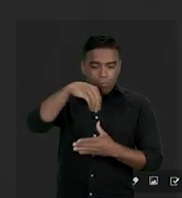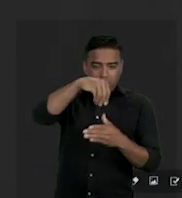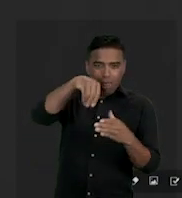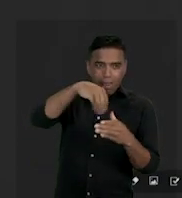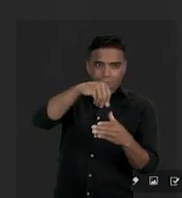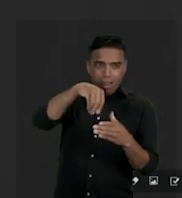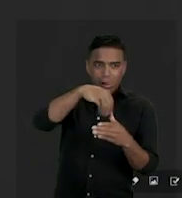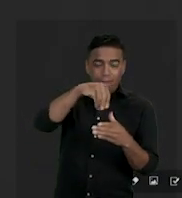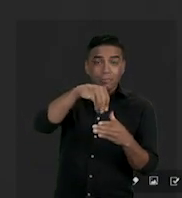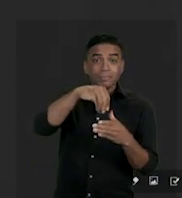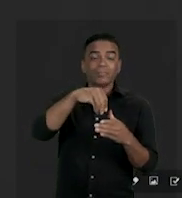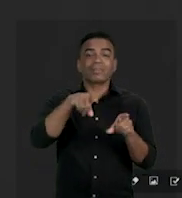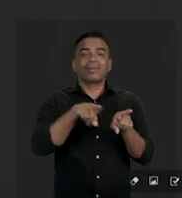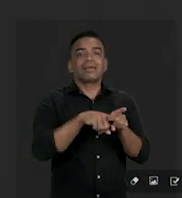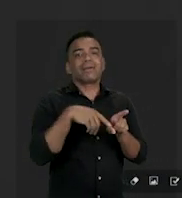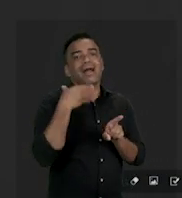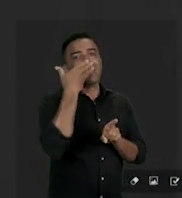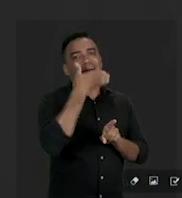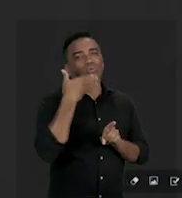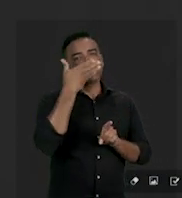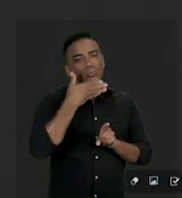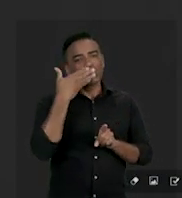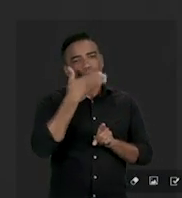eu tenho açúcar